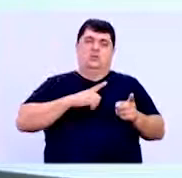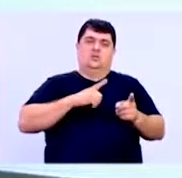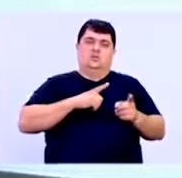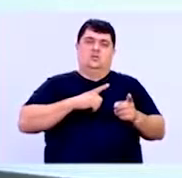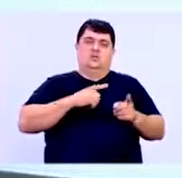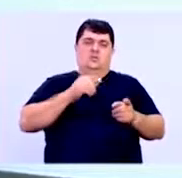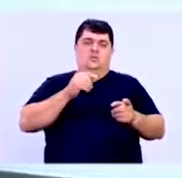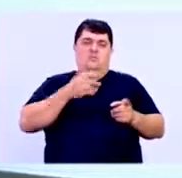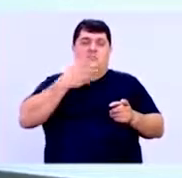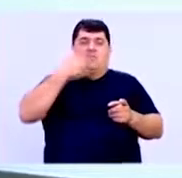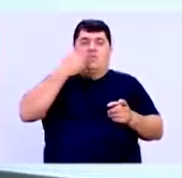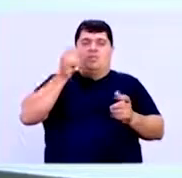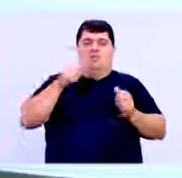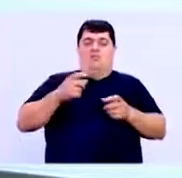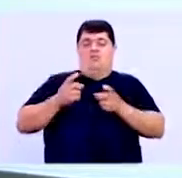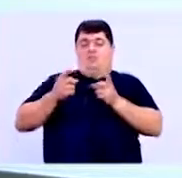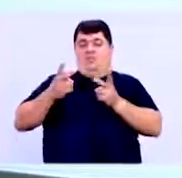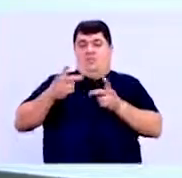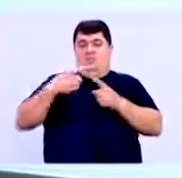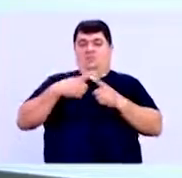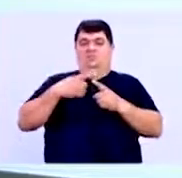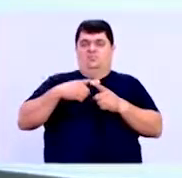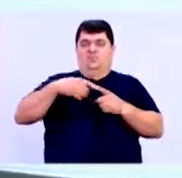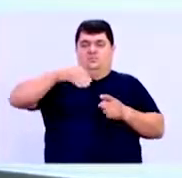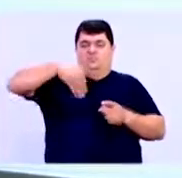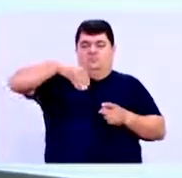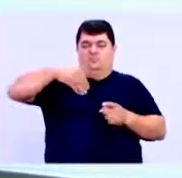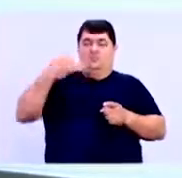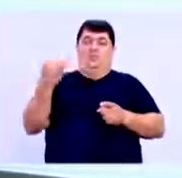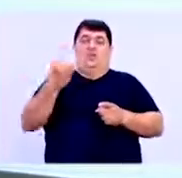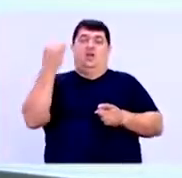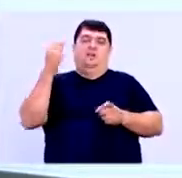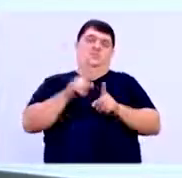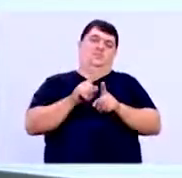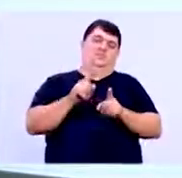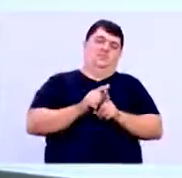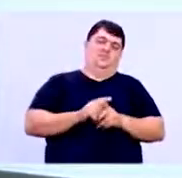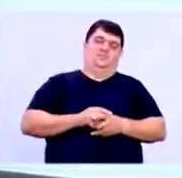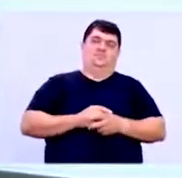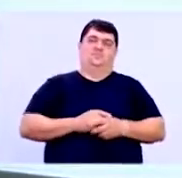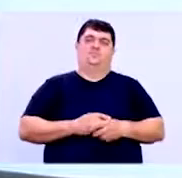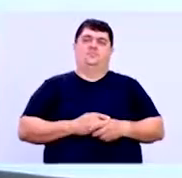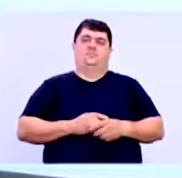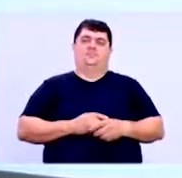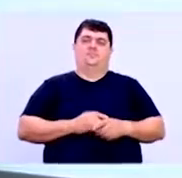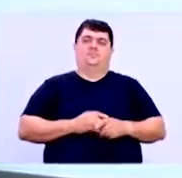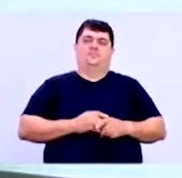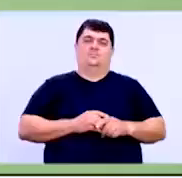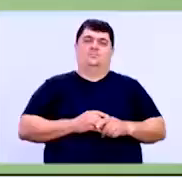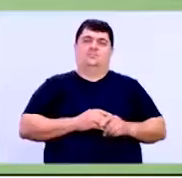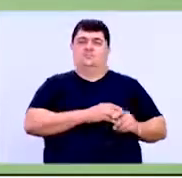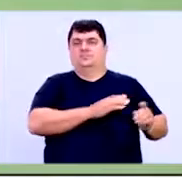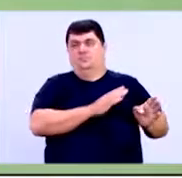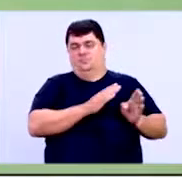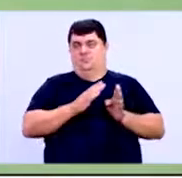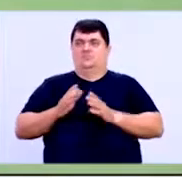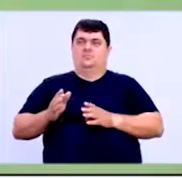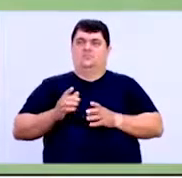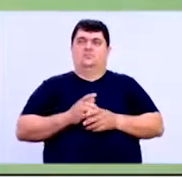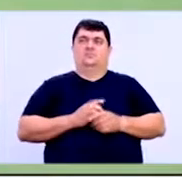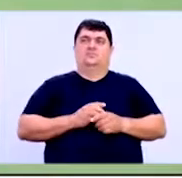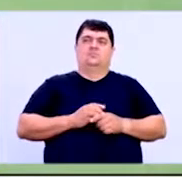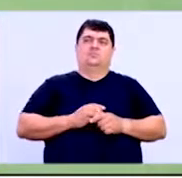um embelezamento e a construção da marca no mercado que você está inserido. Dando continuidade, professora, pode me